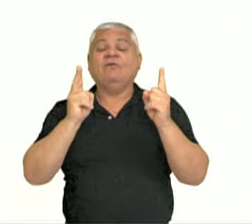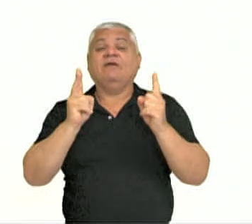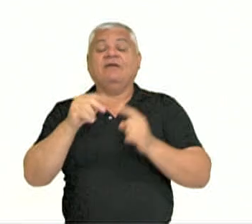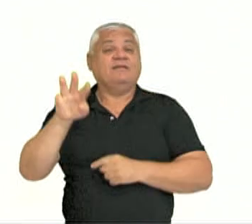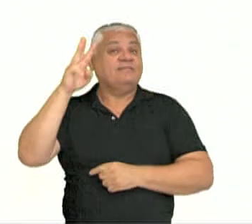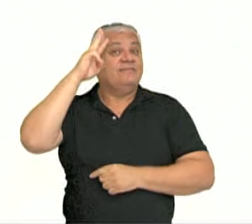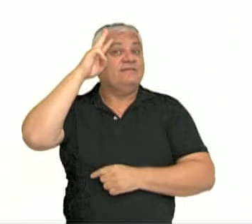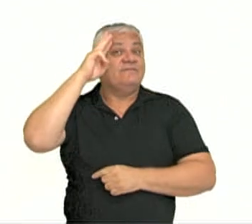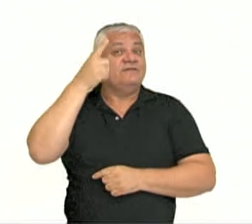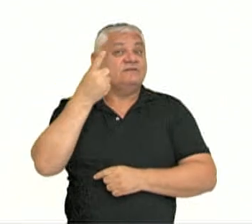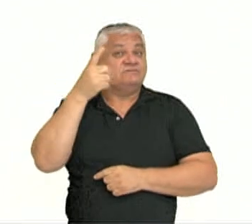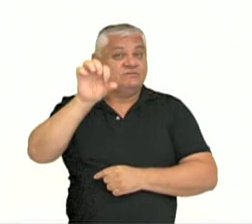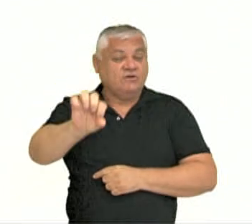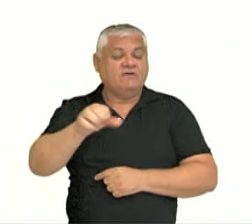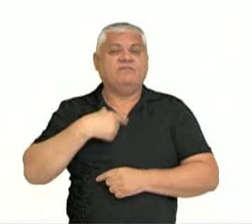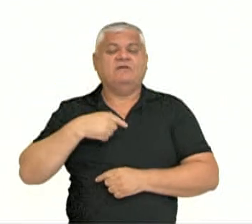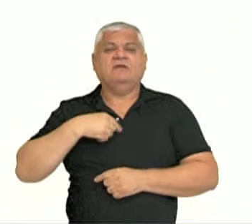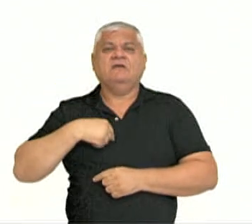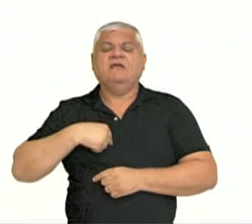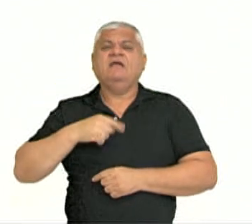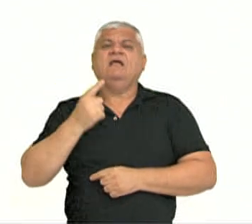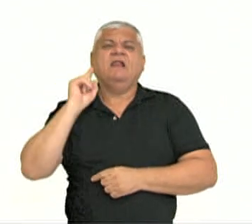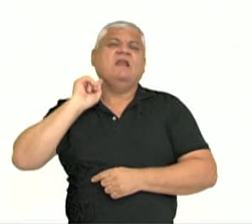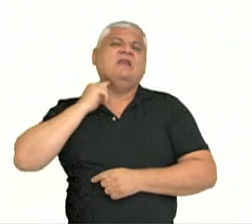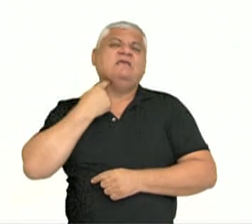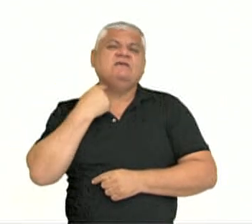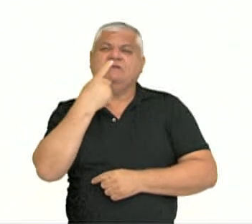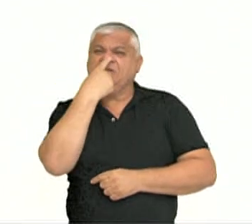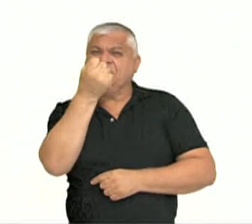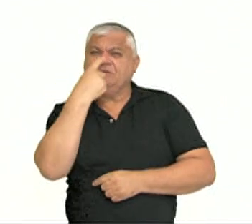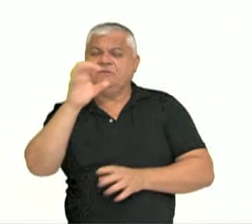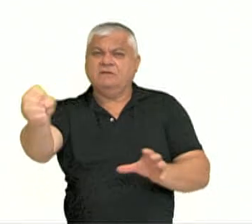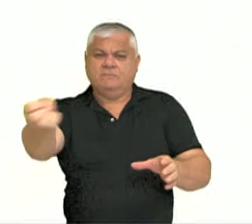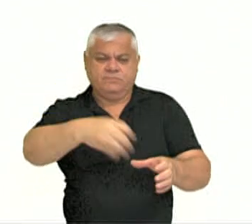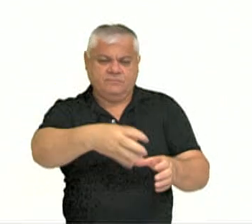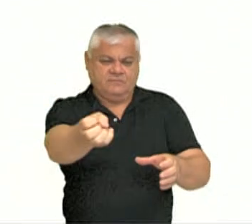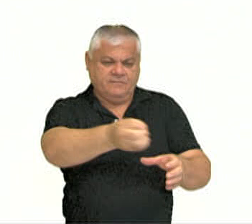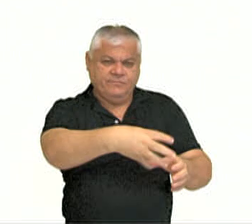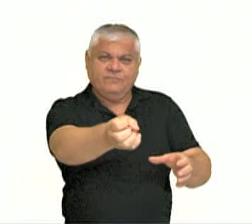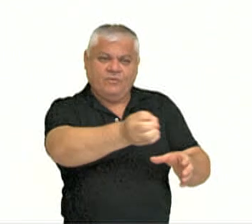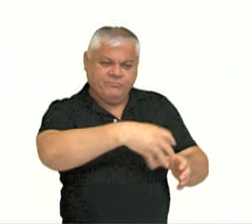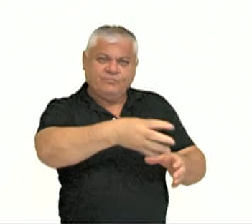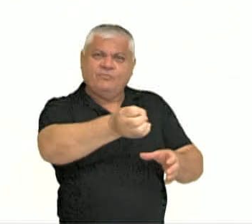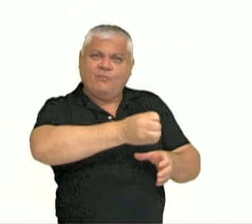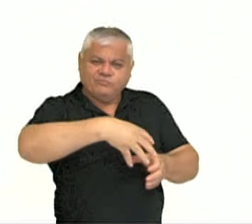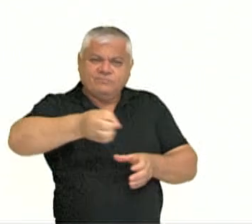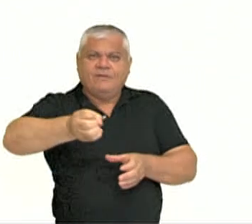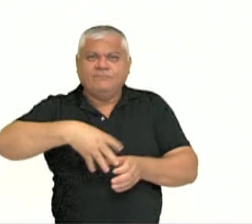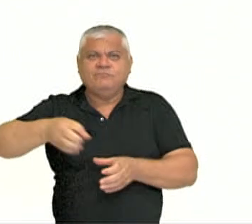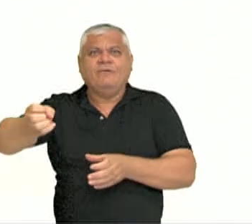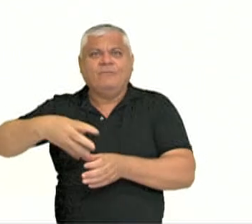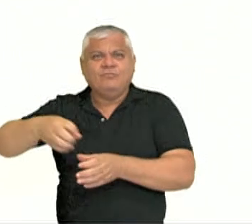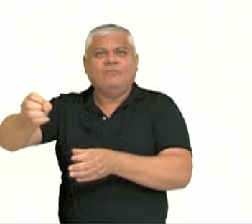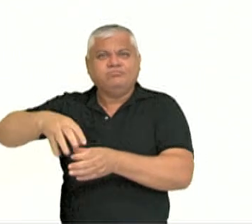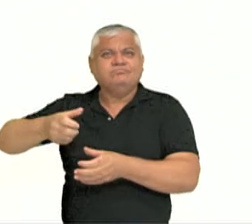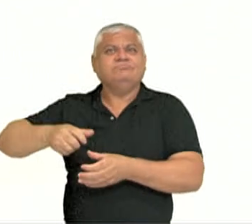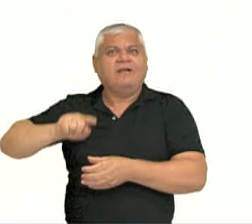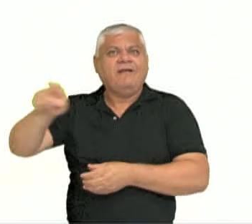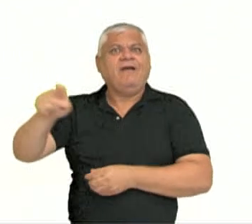19, eles começaram a recolher todo o lixo deixado nas arquibancadas do estádio Spartak, em